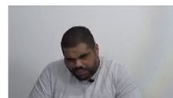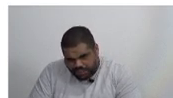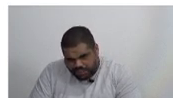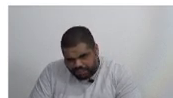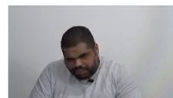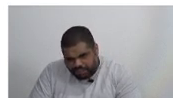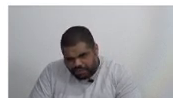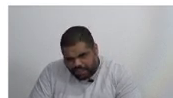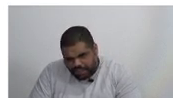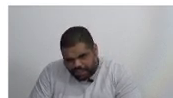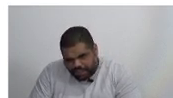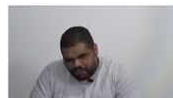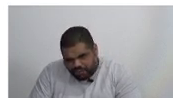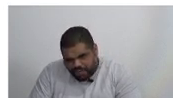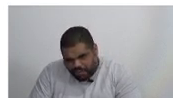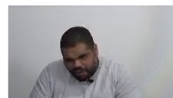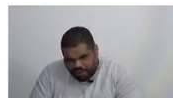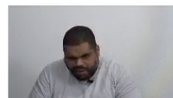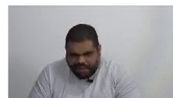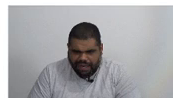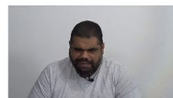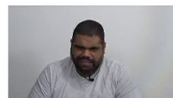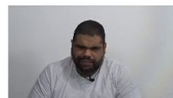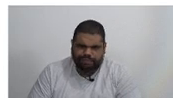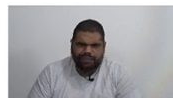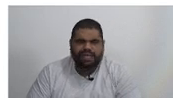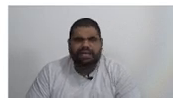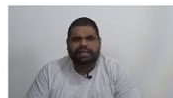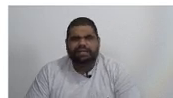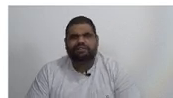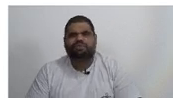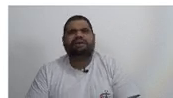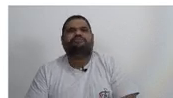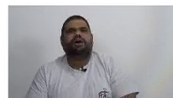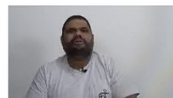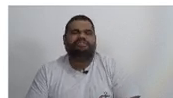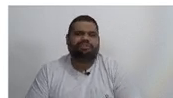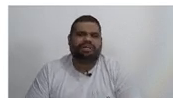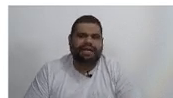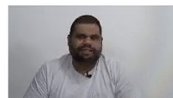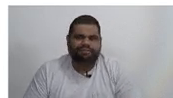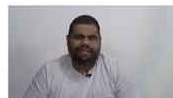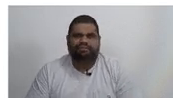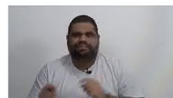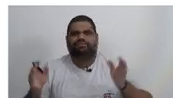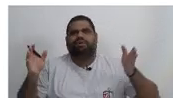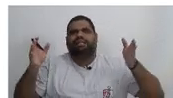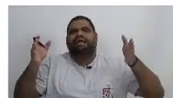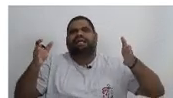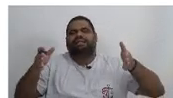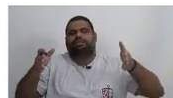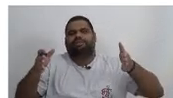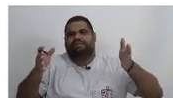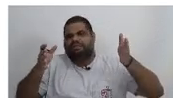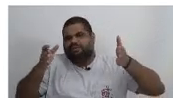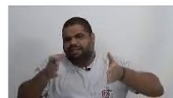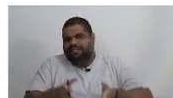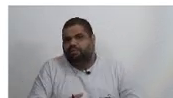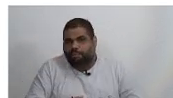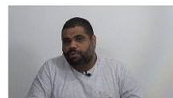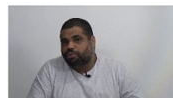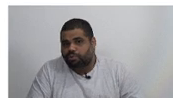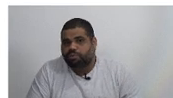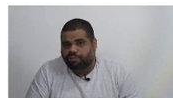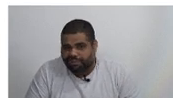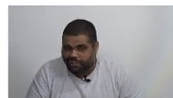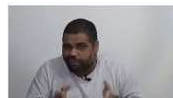x. E isso é igual a zero. Isso é a forma fatorada. É você tornar aquela expressão ali